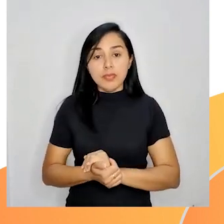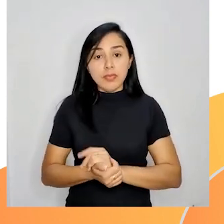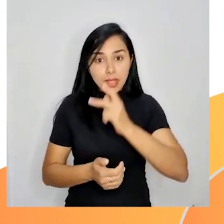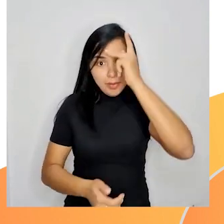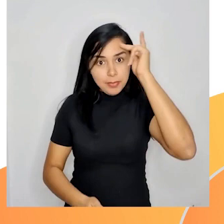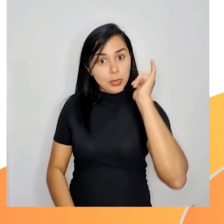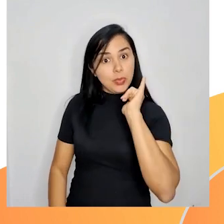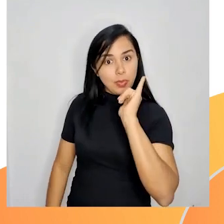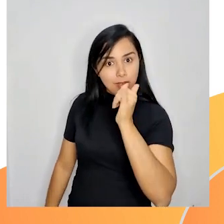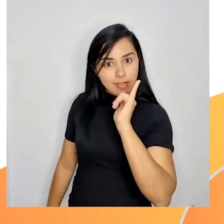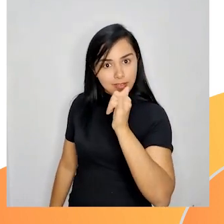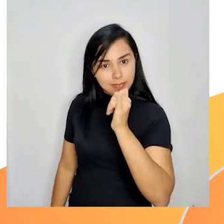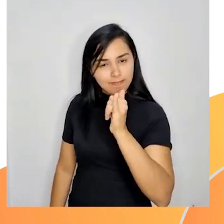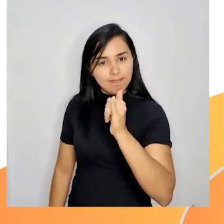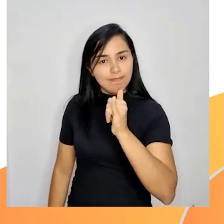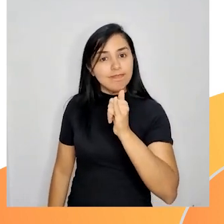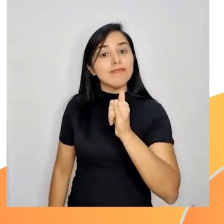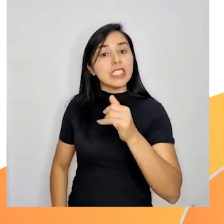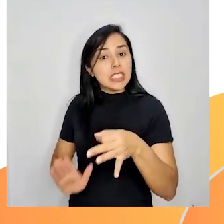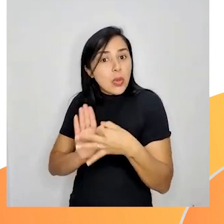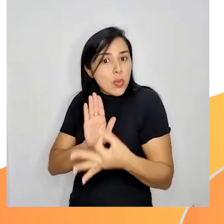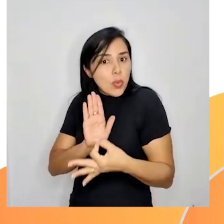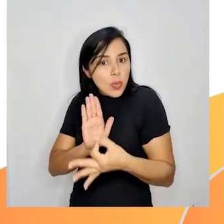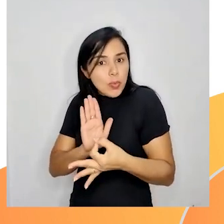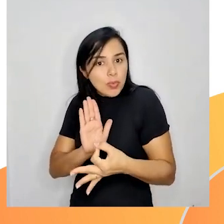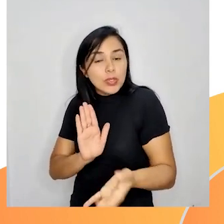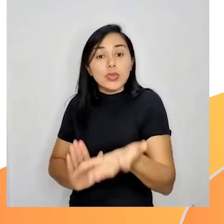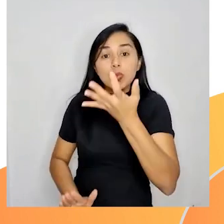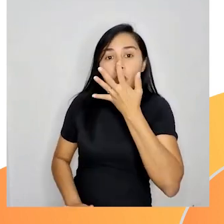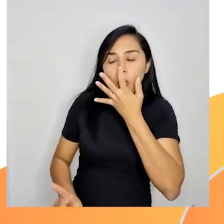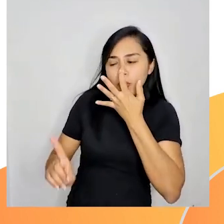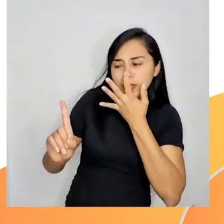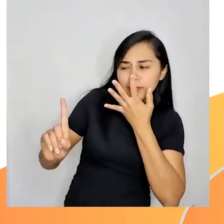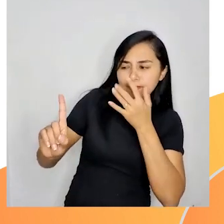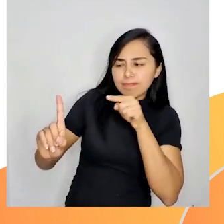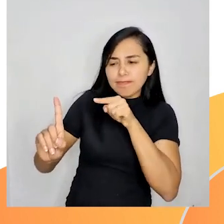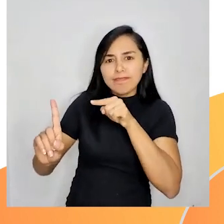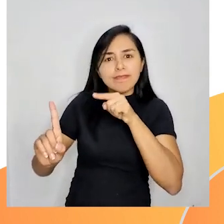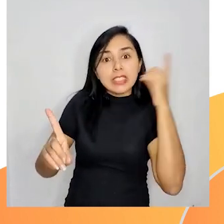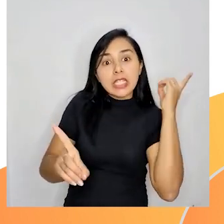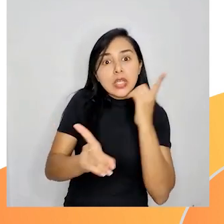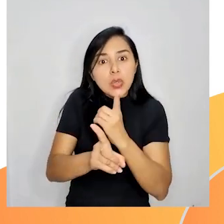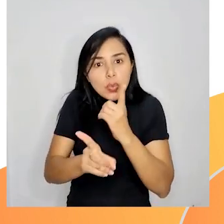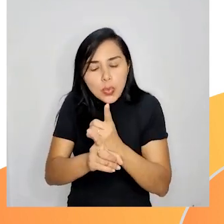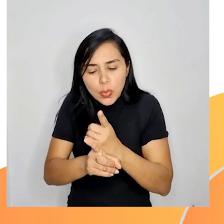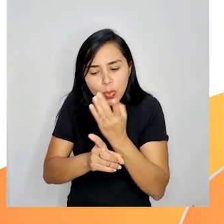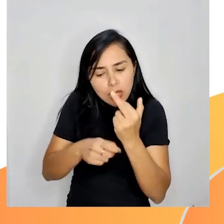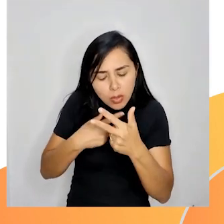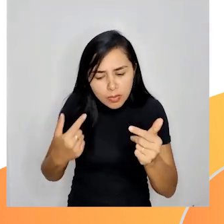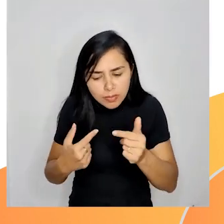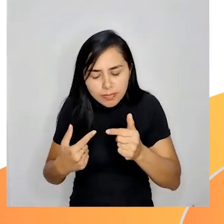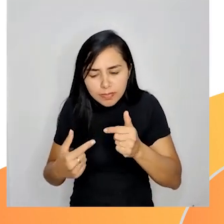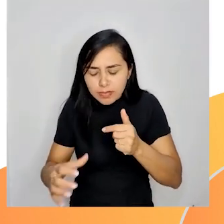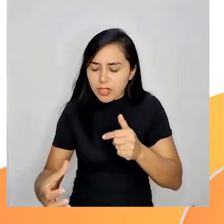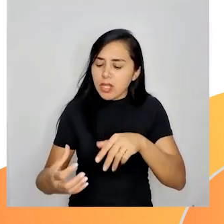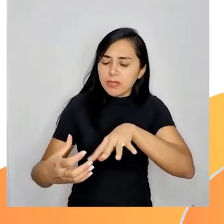narrador observador. Quando encontrava alguma coisa, não cheirava,